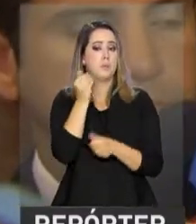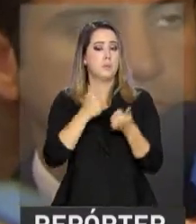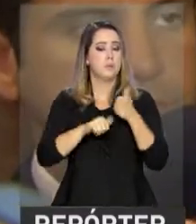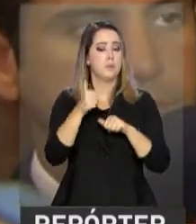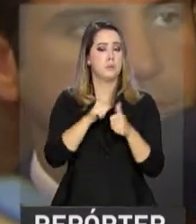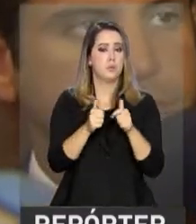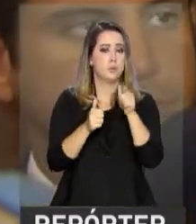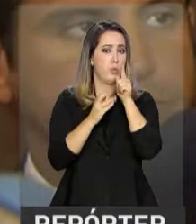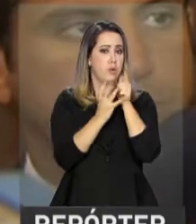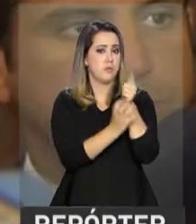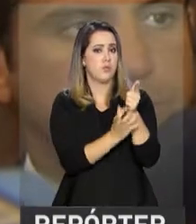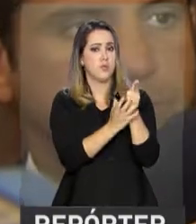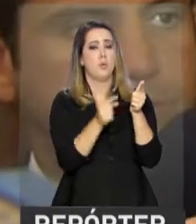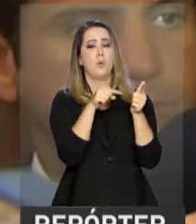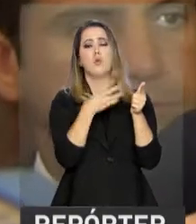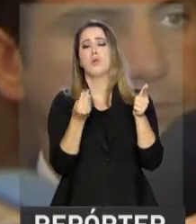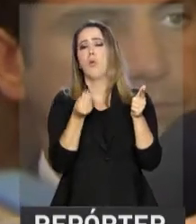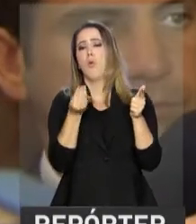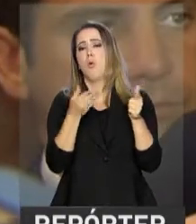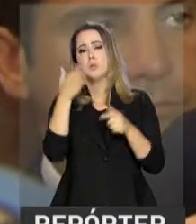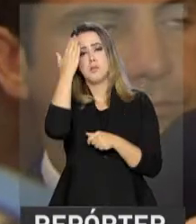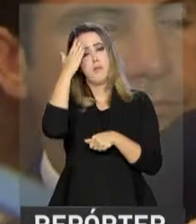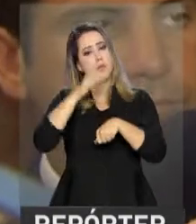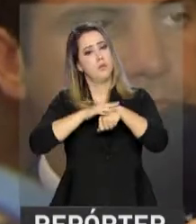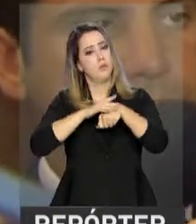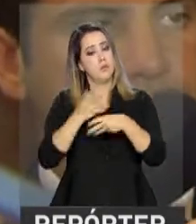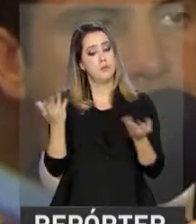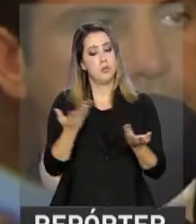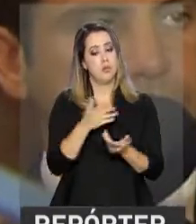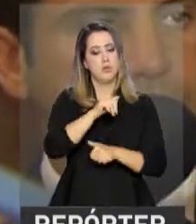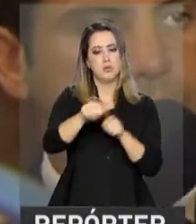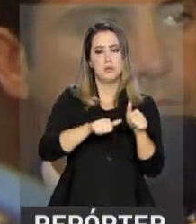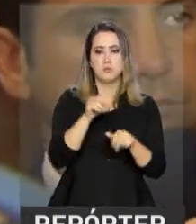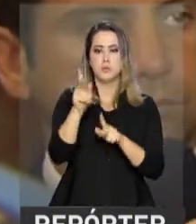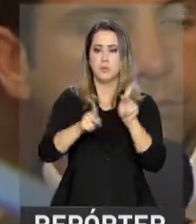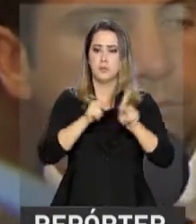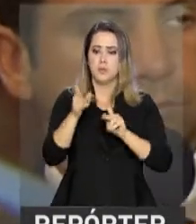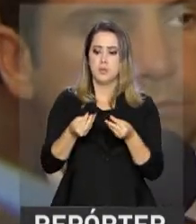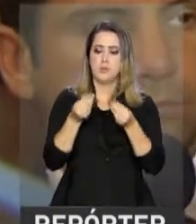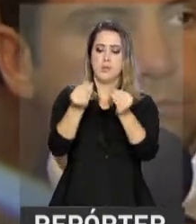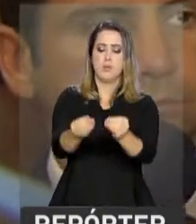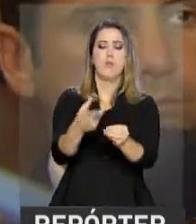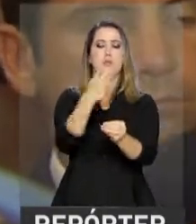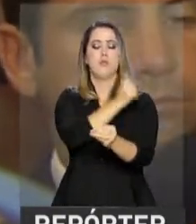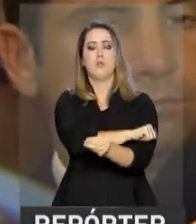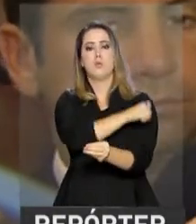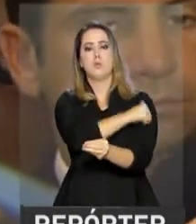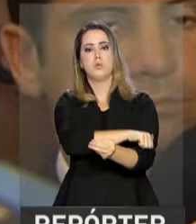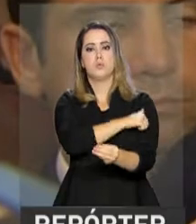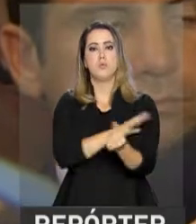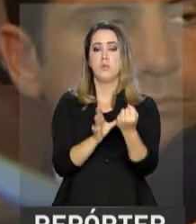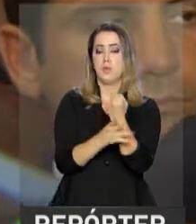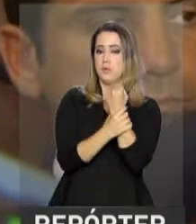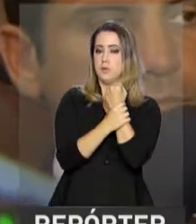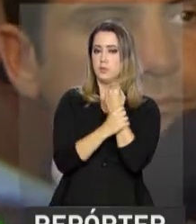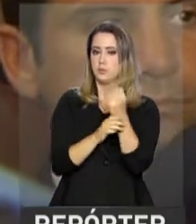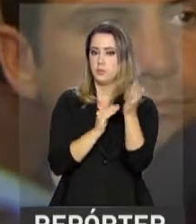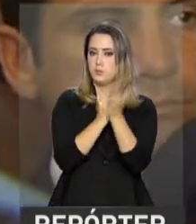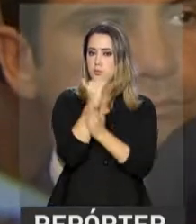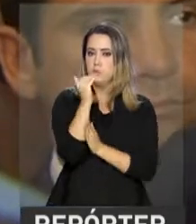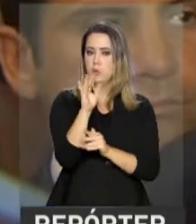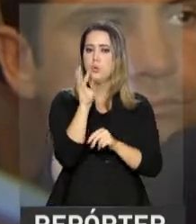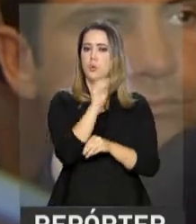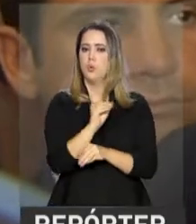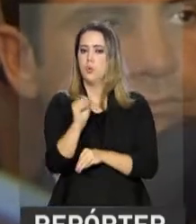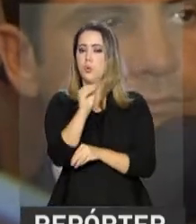nós possamos, com essa estrutura, dar à população do Rio de Janeiro a segurança de poder iniciar o